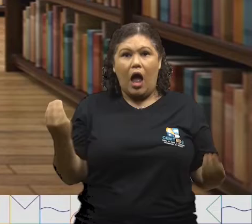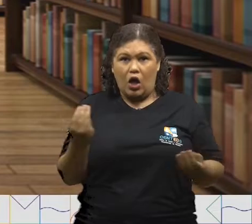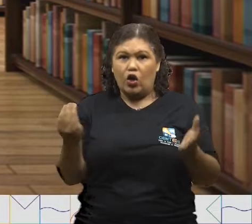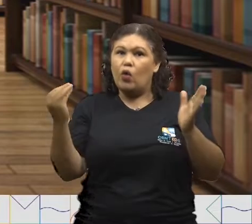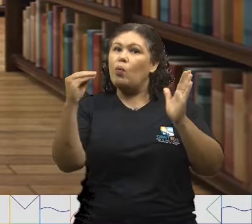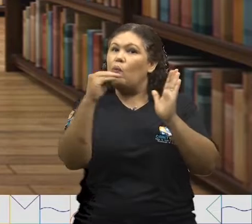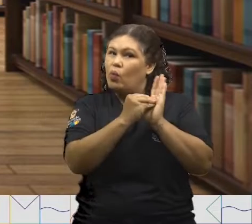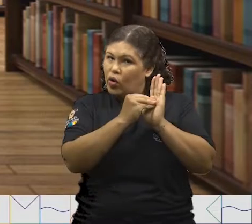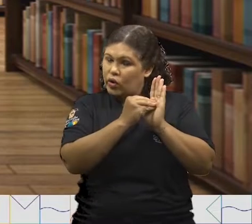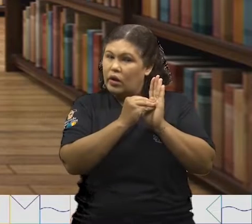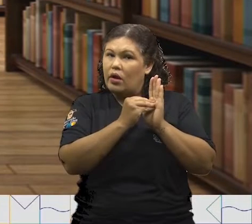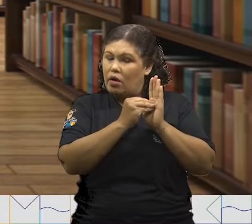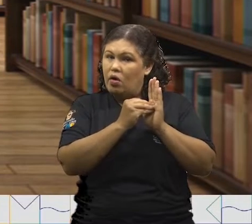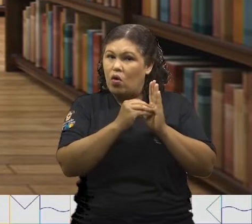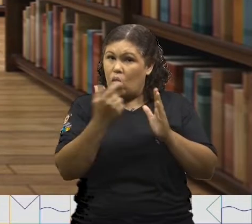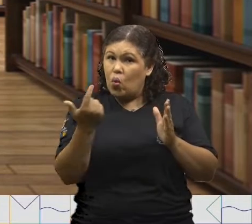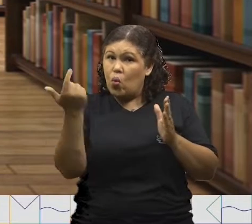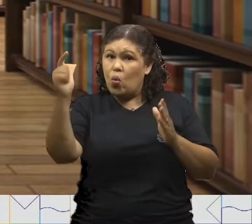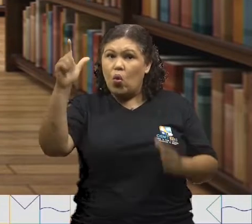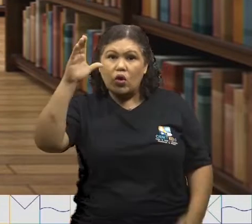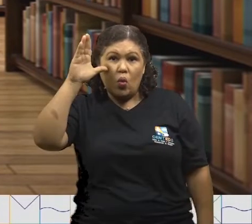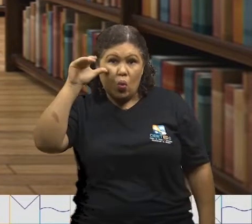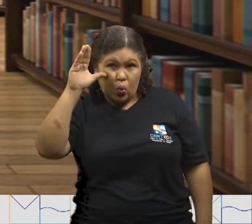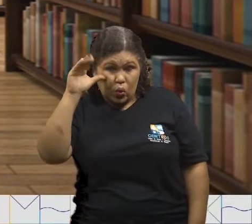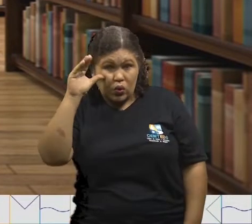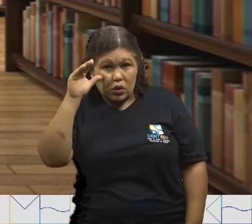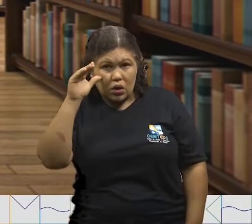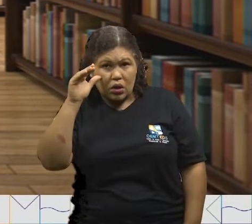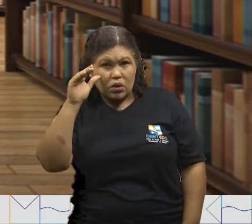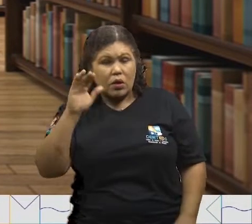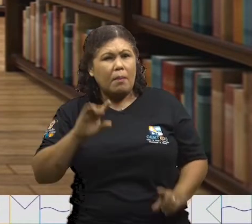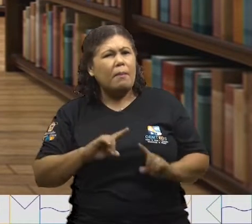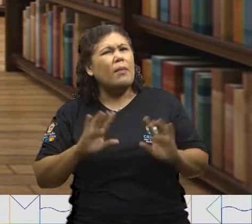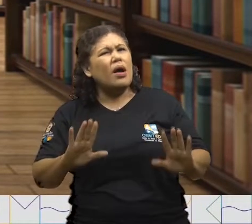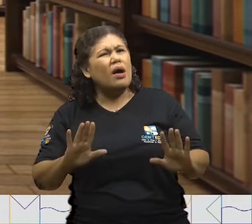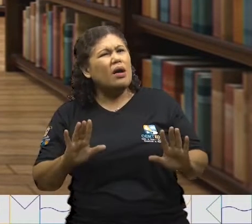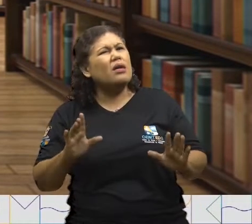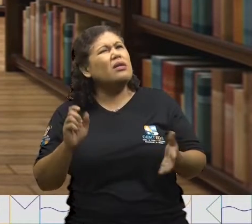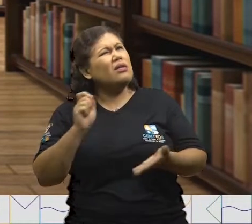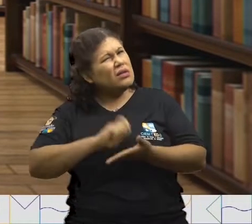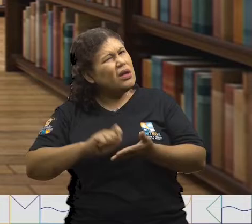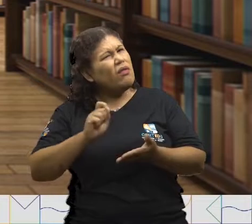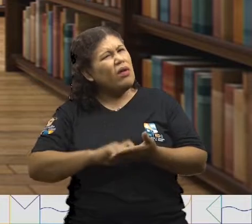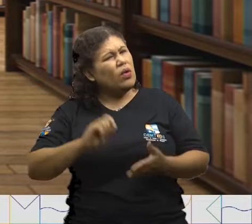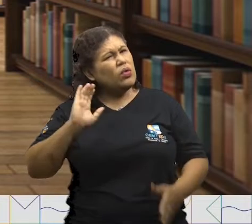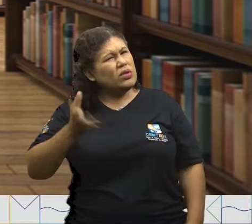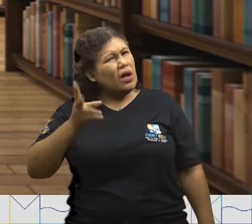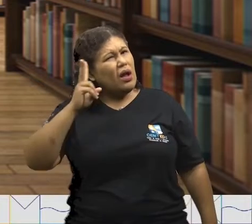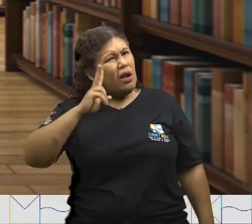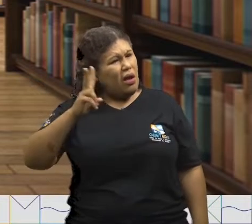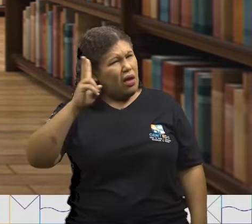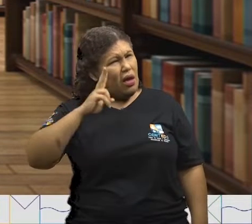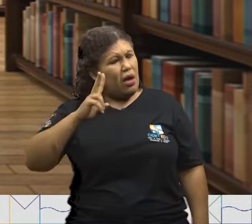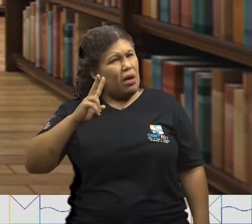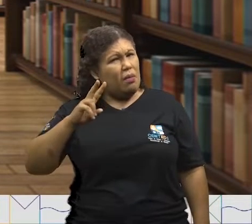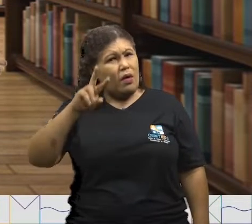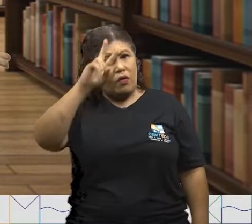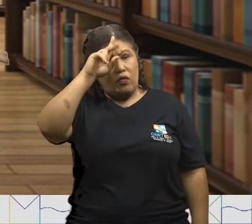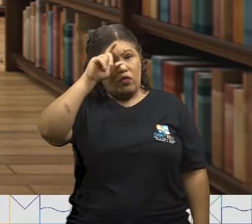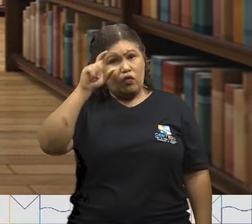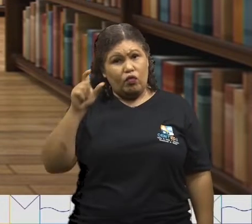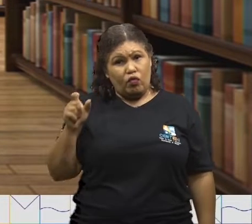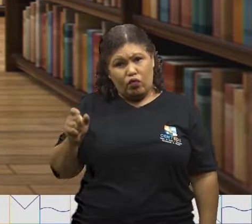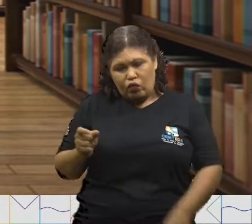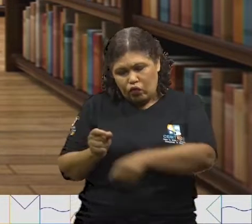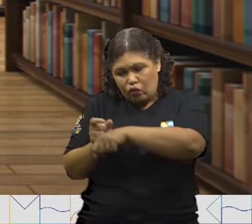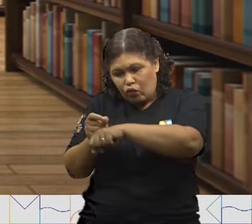Vamos escrever no nosso mural essa curiosidade, mas nós acabamos de escrever, lembra? Sobre a rainha que